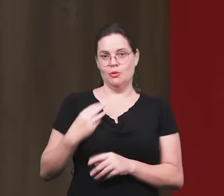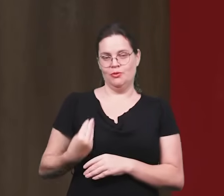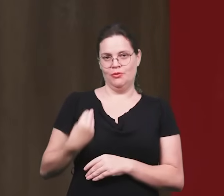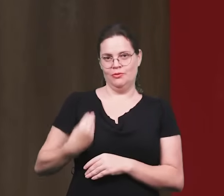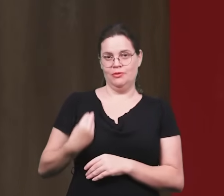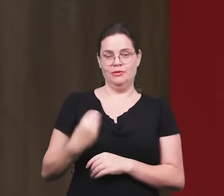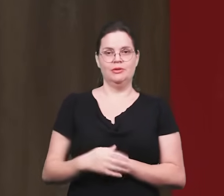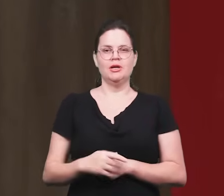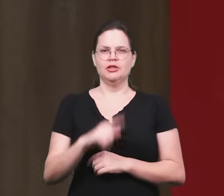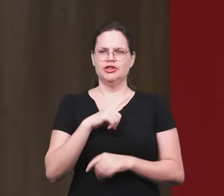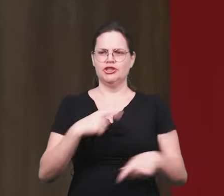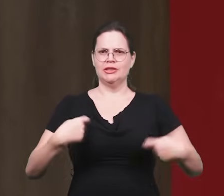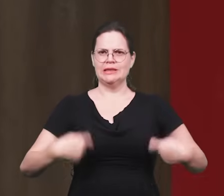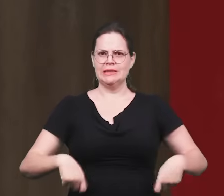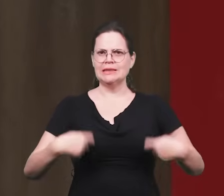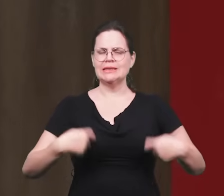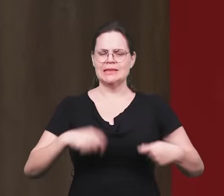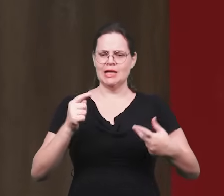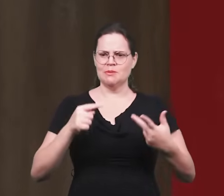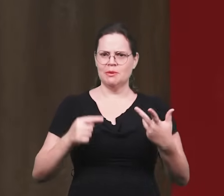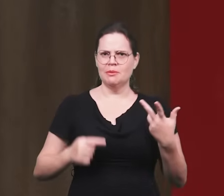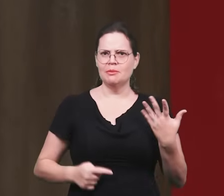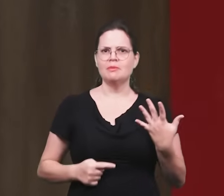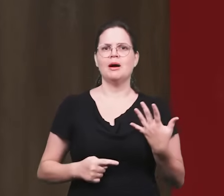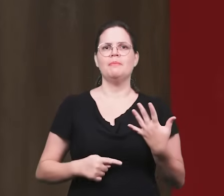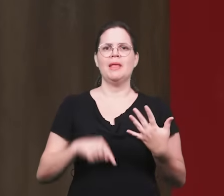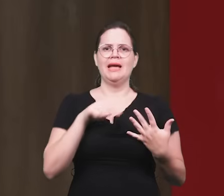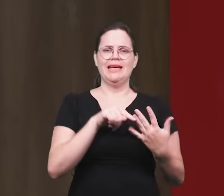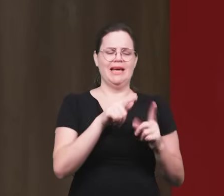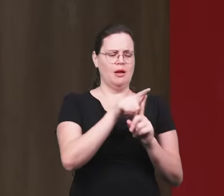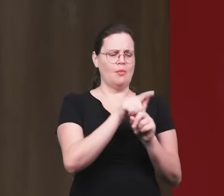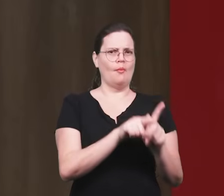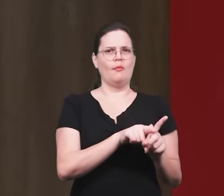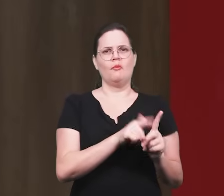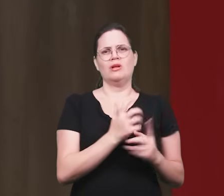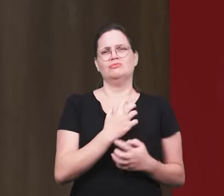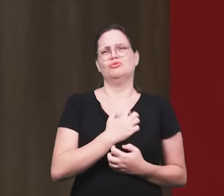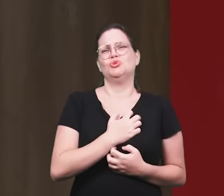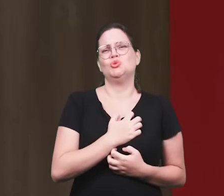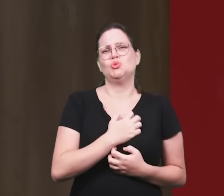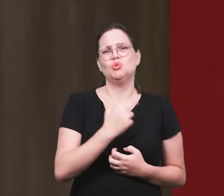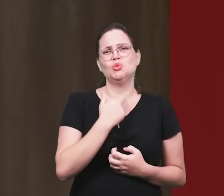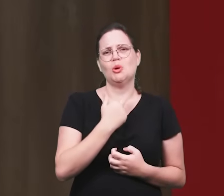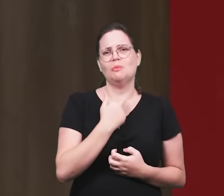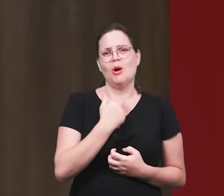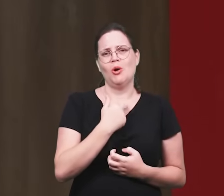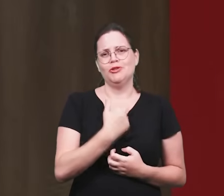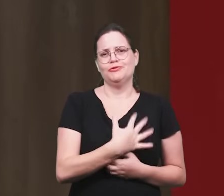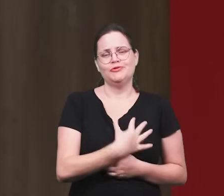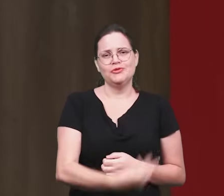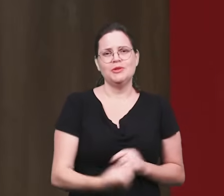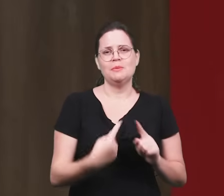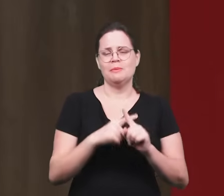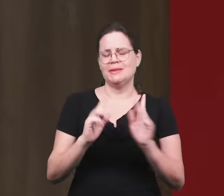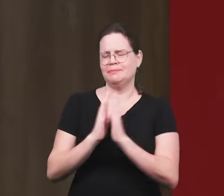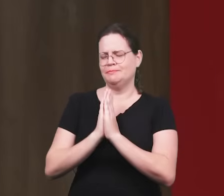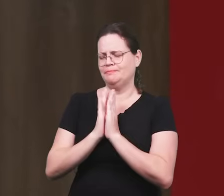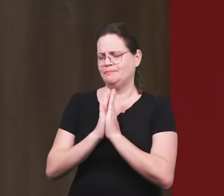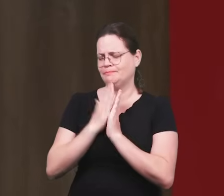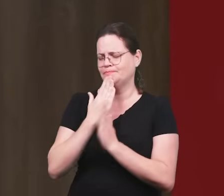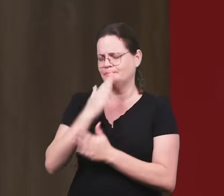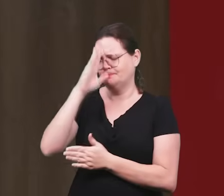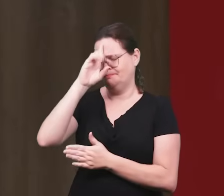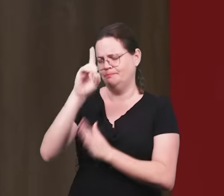grande, uma frustração como mulher em relação à maternidade, mas ali ela ora ao Senhor, ela pede ao Senhor um filho e